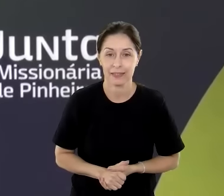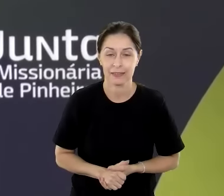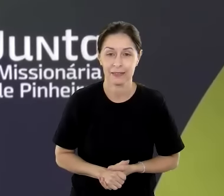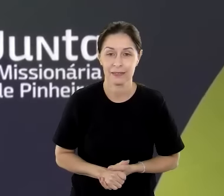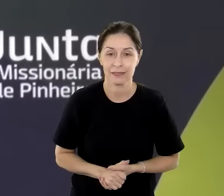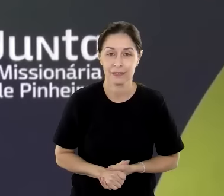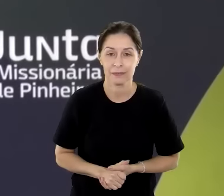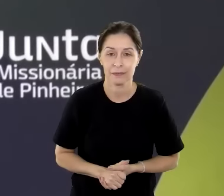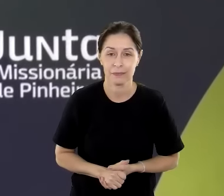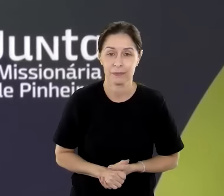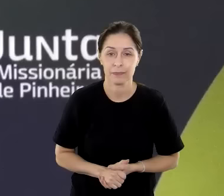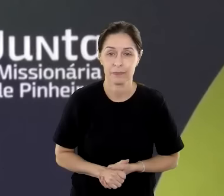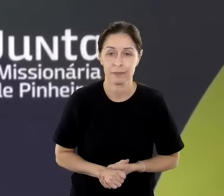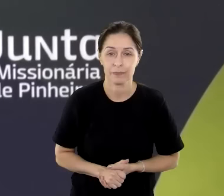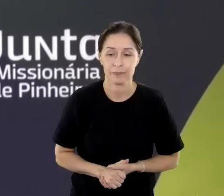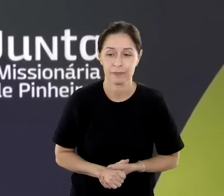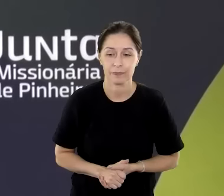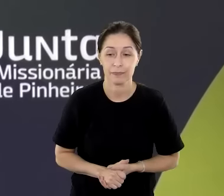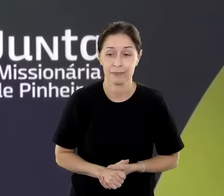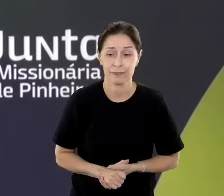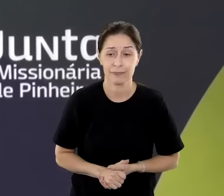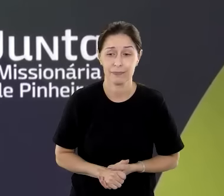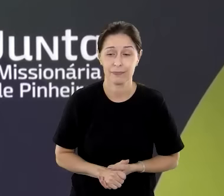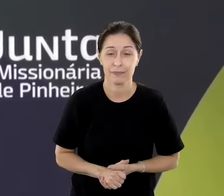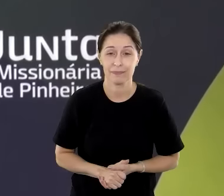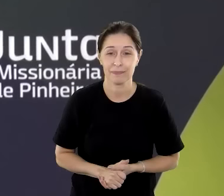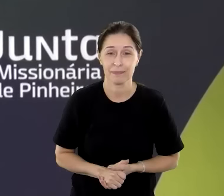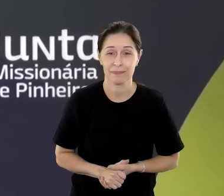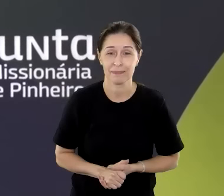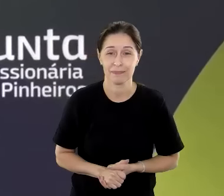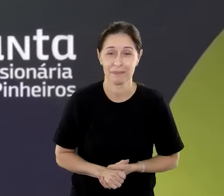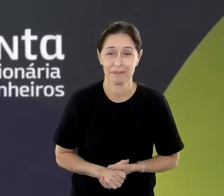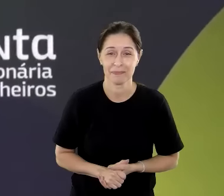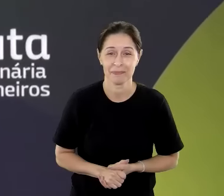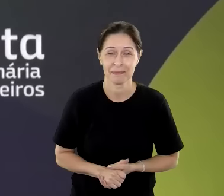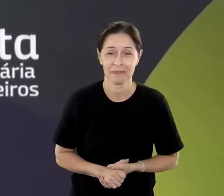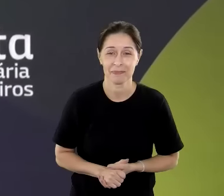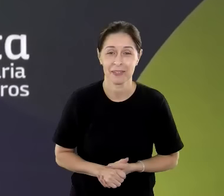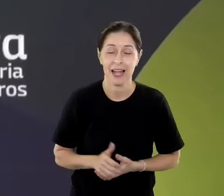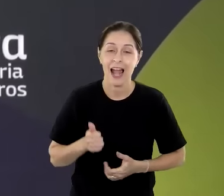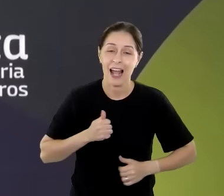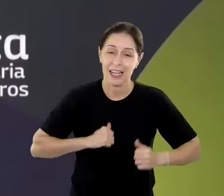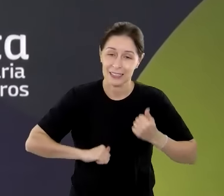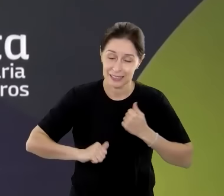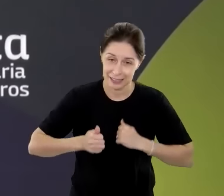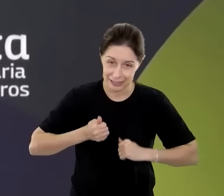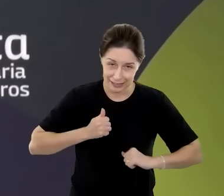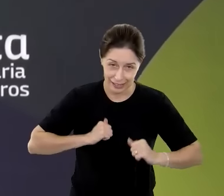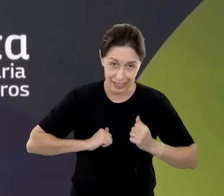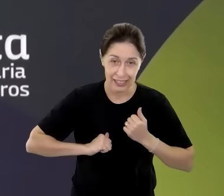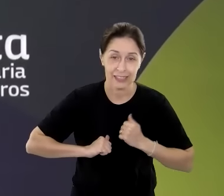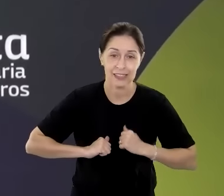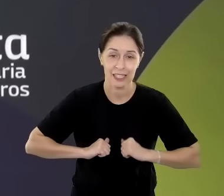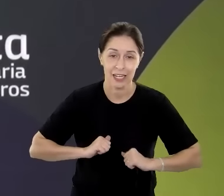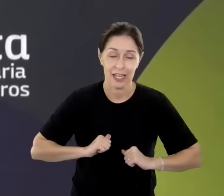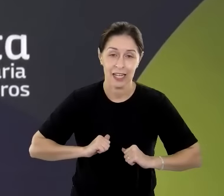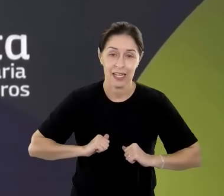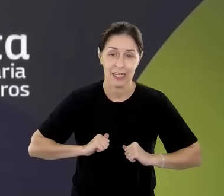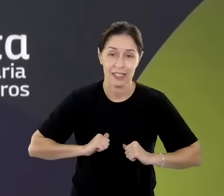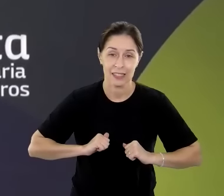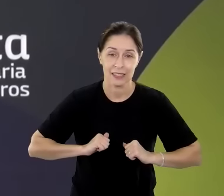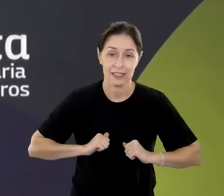Mas, irmão, quinto lugar, a ansiedade, irmãos, é incrédula. Olha o verso 30 comigo. Você pode ler o 30 comigo? Vamos